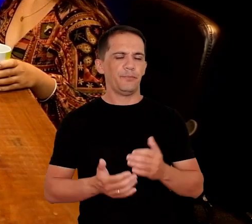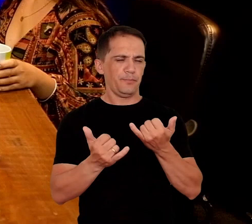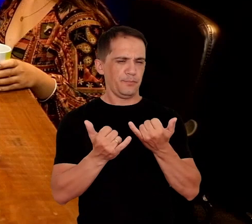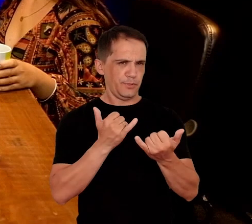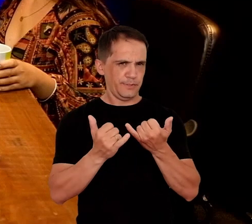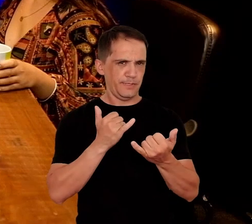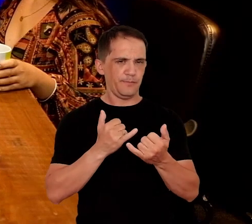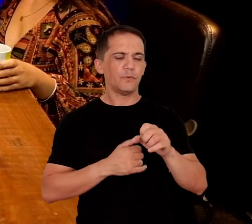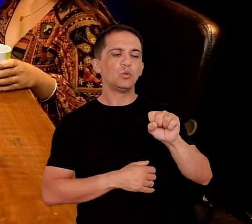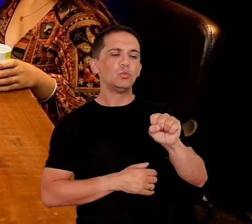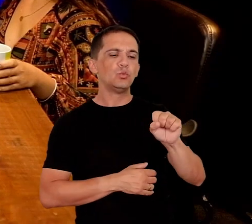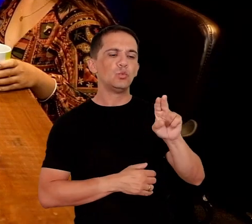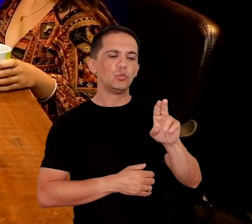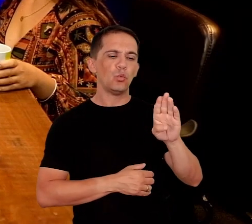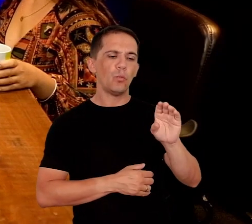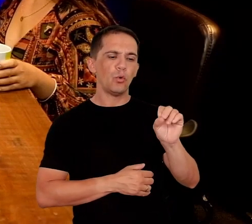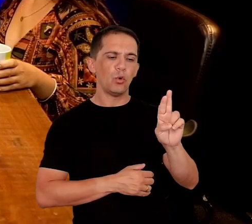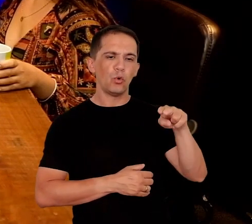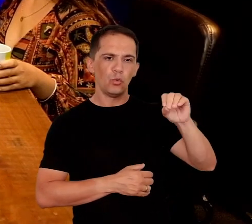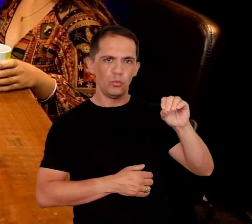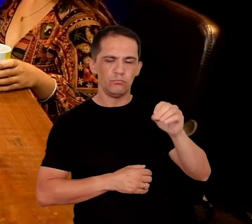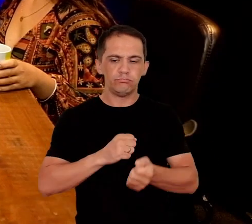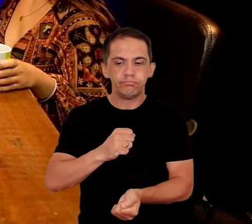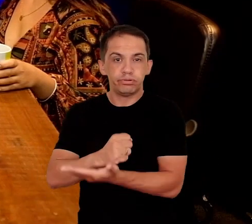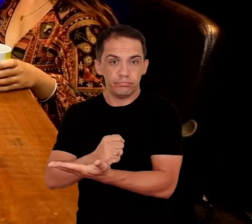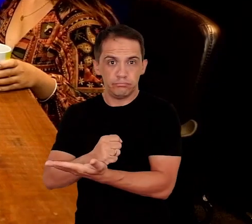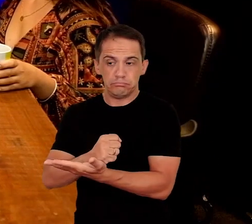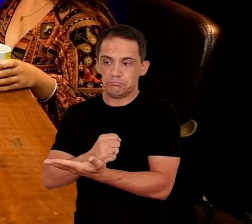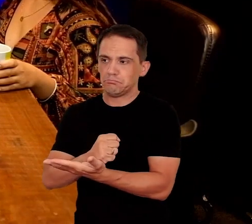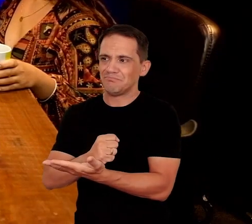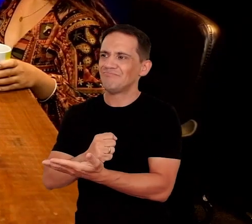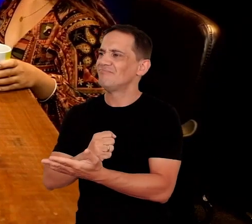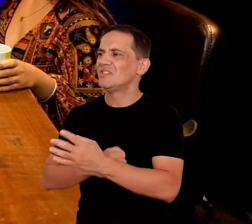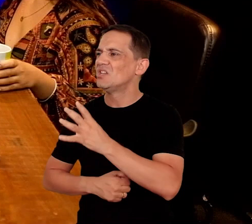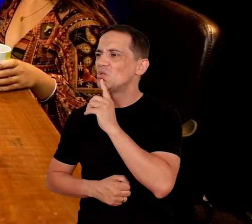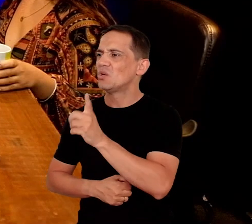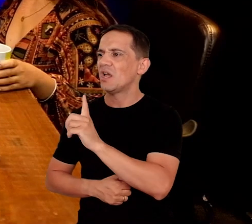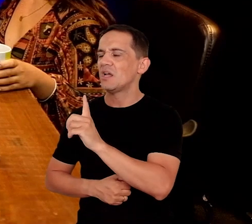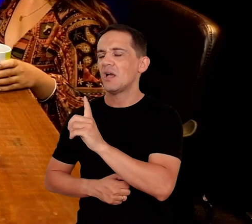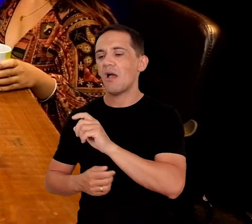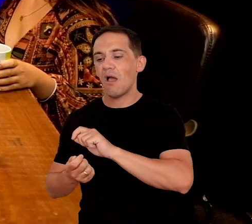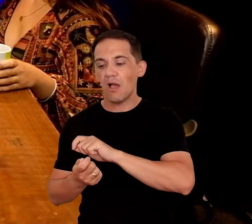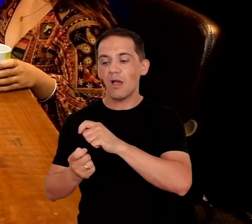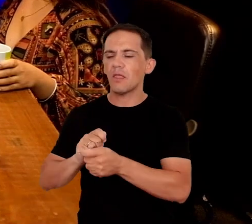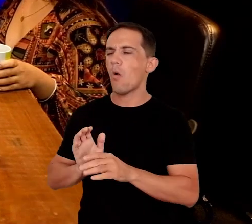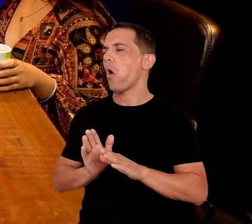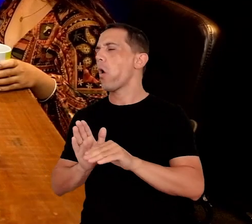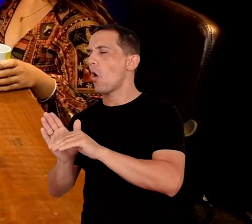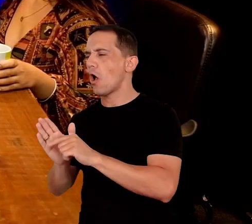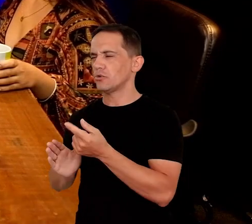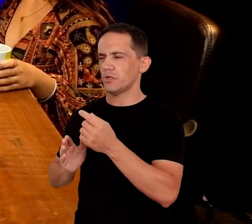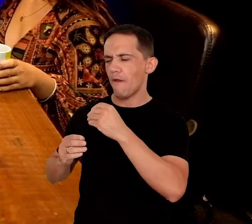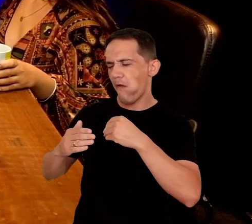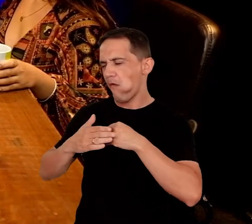esses dias eu fiz o sinal de suborno, né? Alguns surdos não sabem o sinal de suborno. Aí a gente faz sinal de roubar, né? Mas tem uns que não sabem o sinal de suborno.